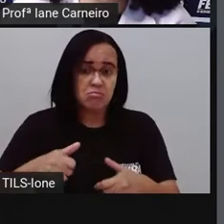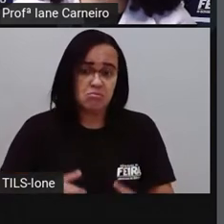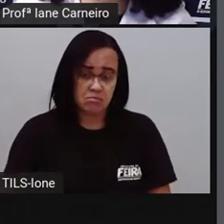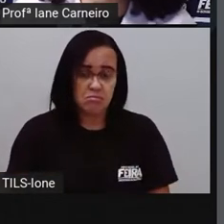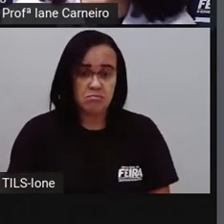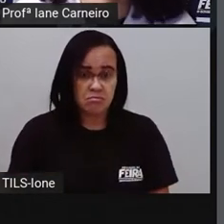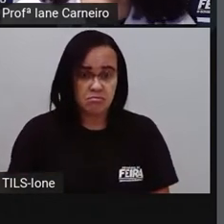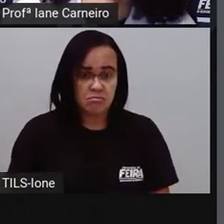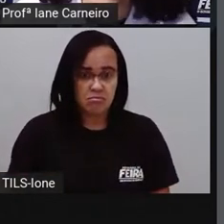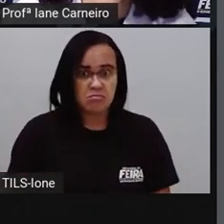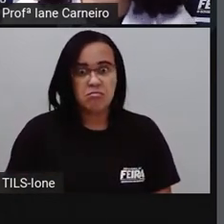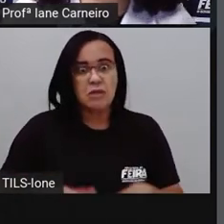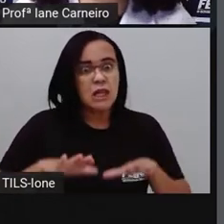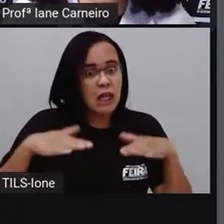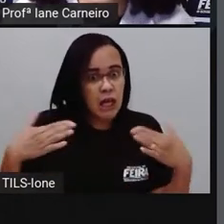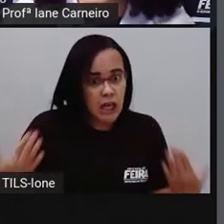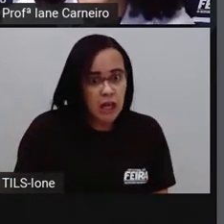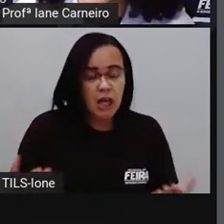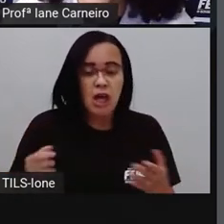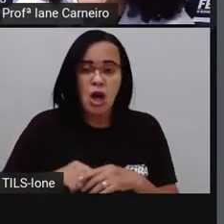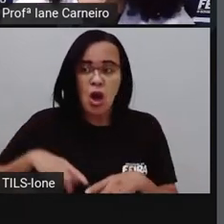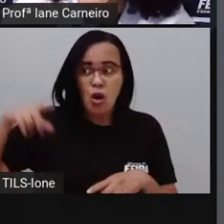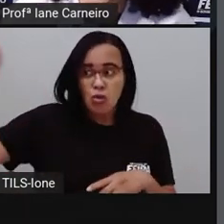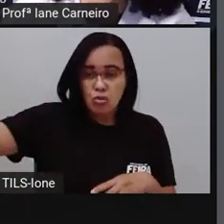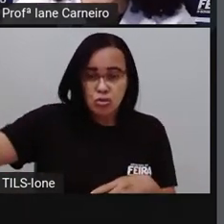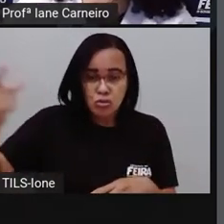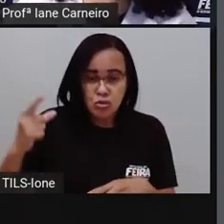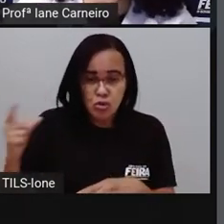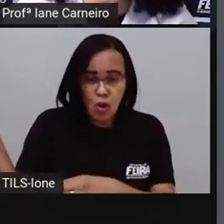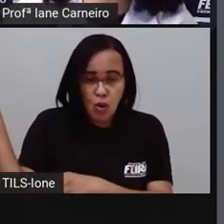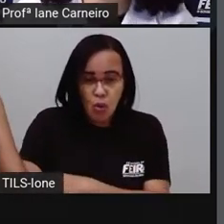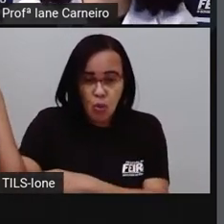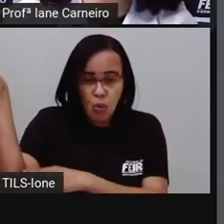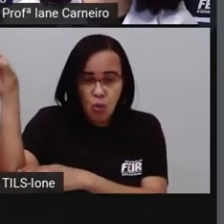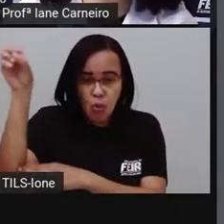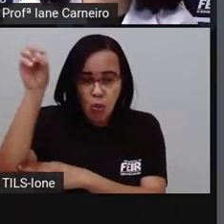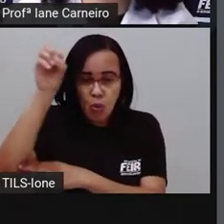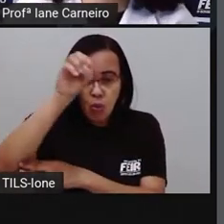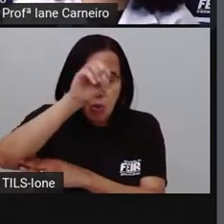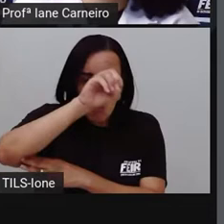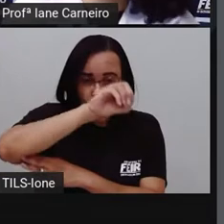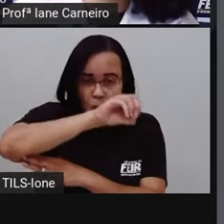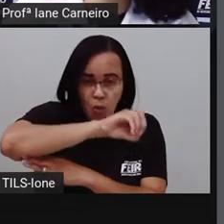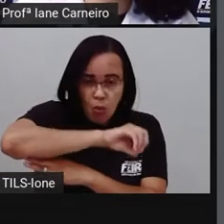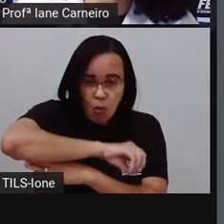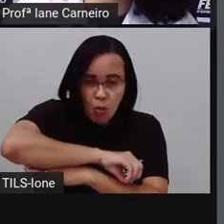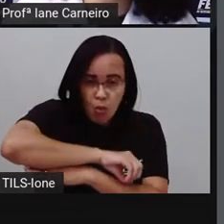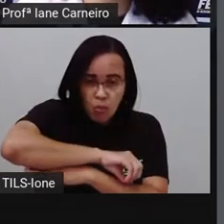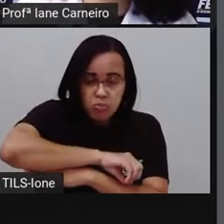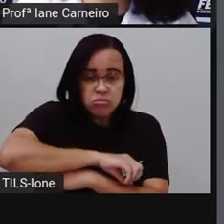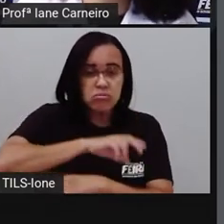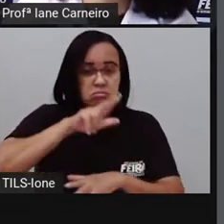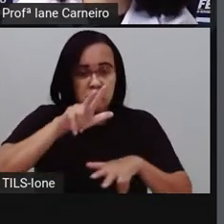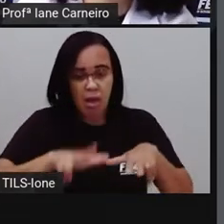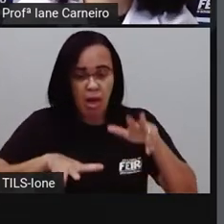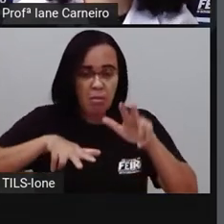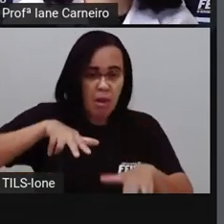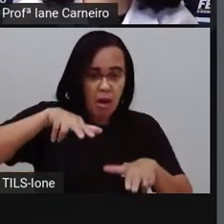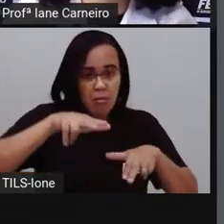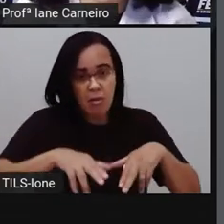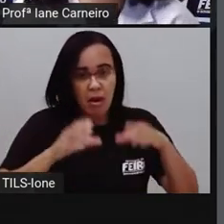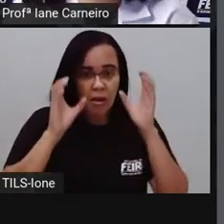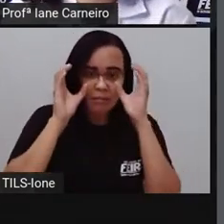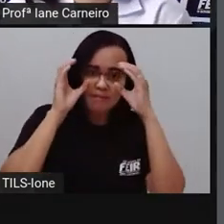Quando o sol começou a se pôr no horizonte, camaleão resolveu voltar para casa. Estava